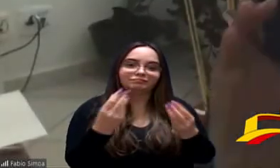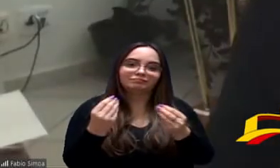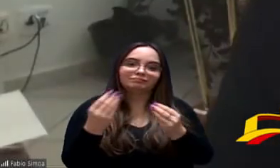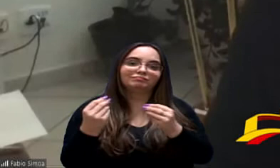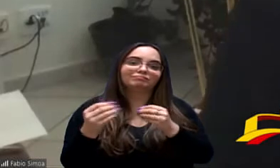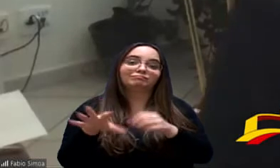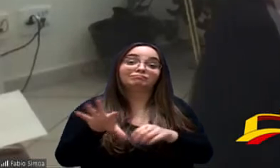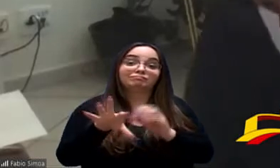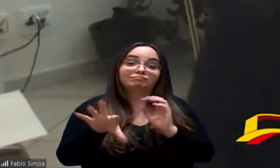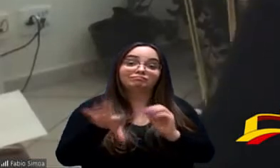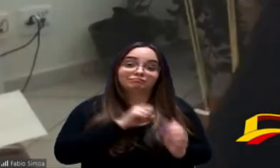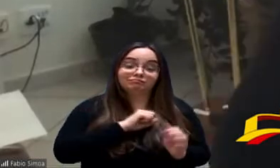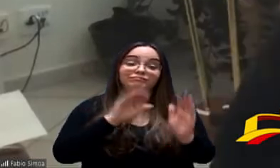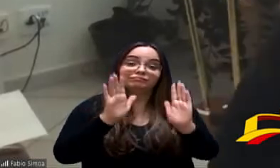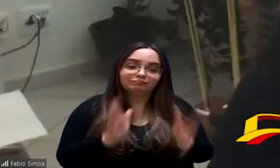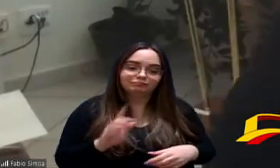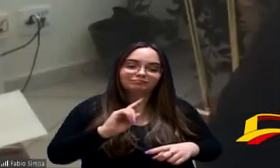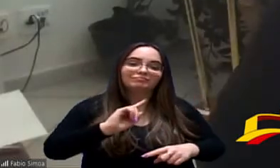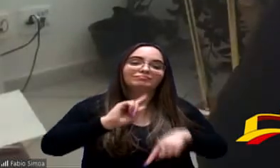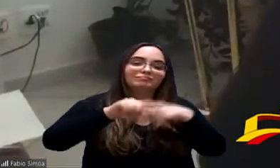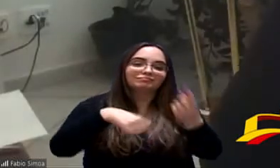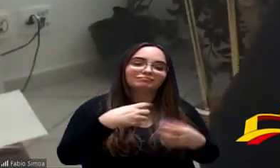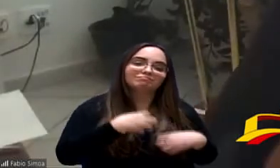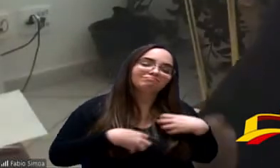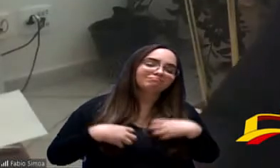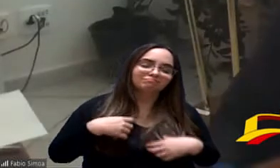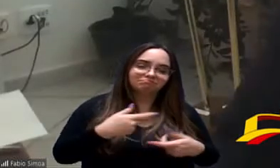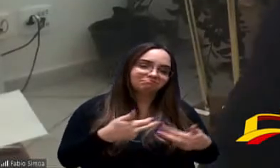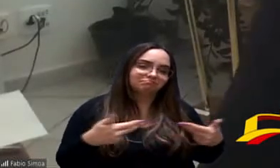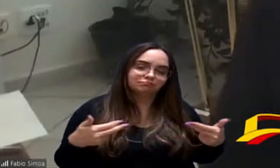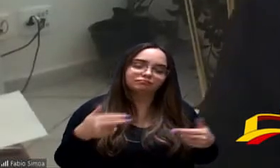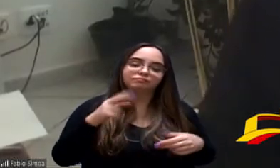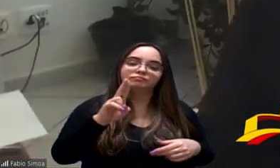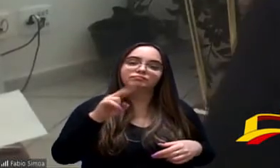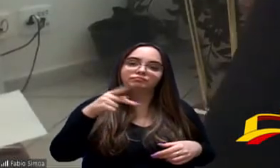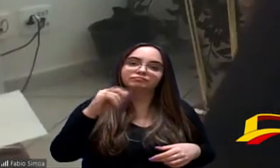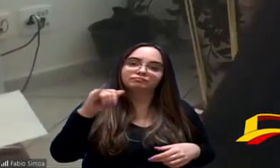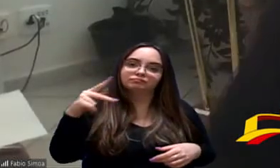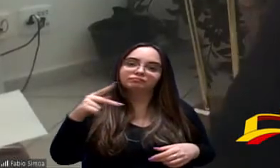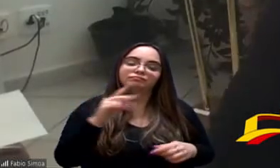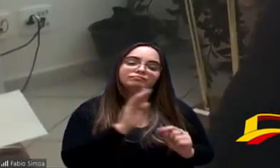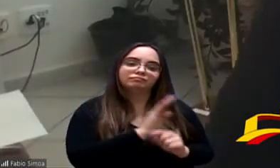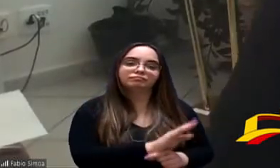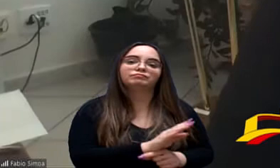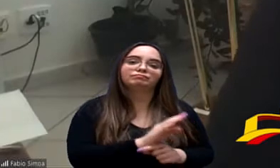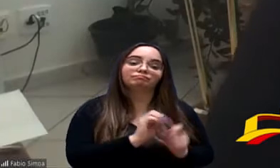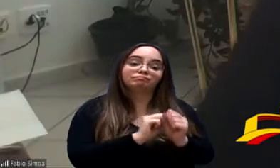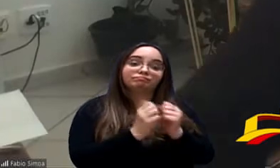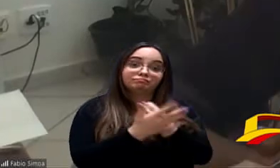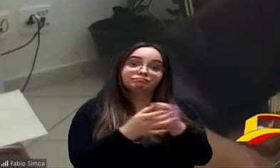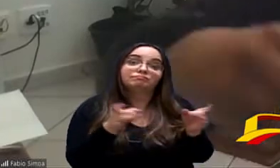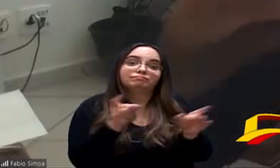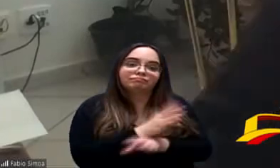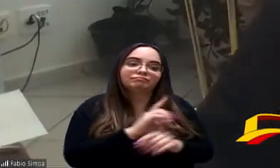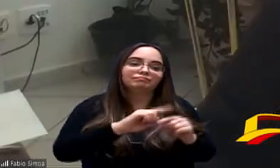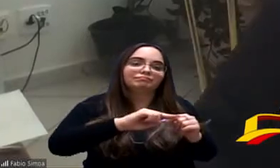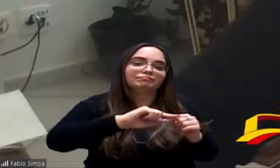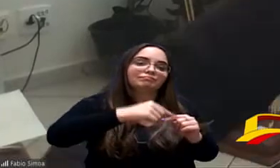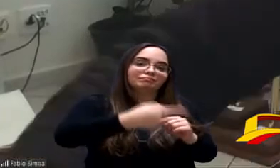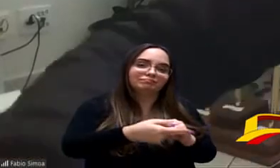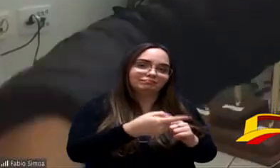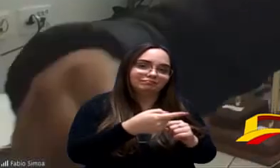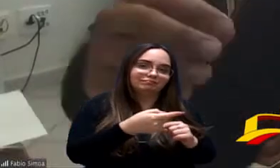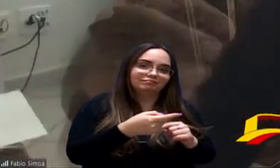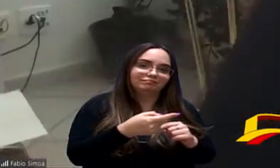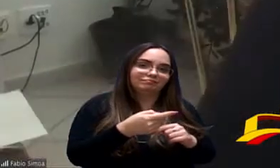a Universidade Paulista, a Unip também, por essa iniciativa que é o pós-Covid, né? São sequelas, a gente está tratando